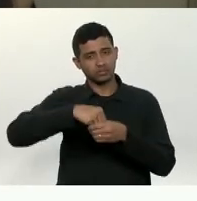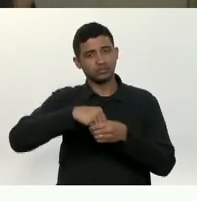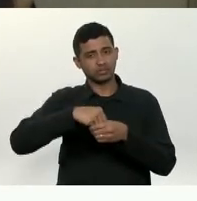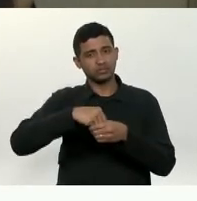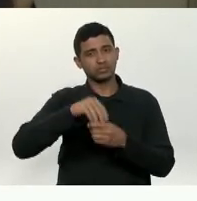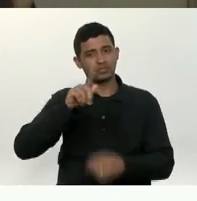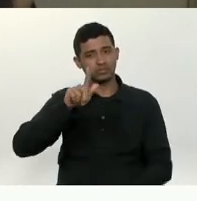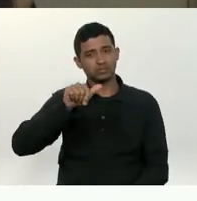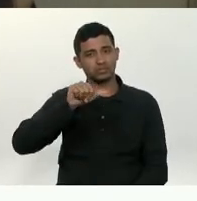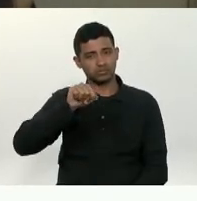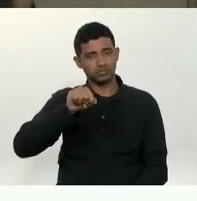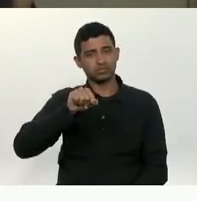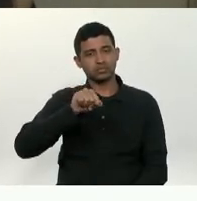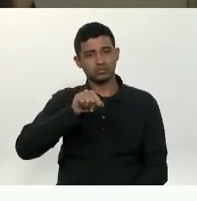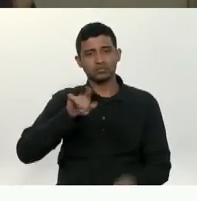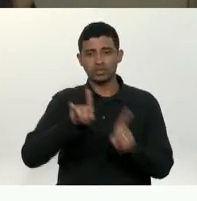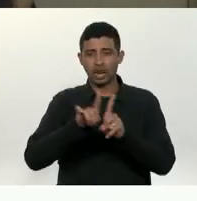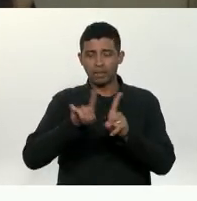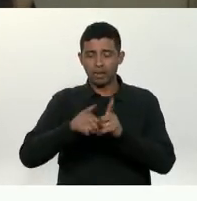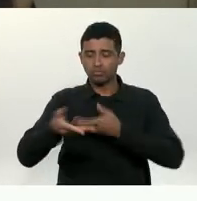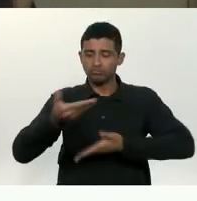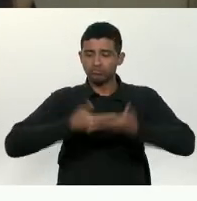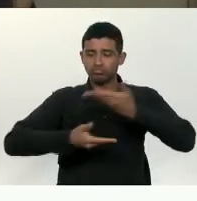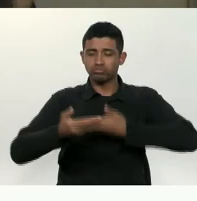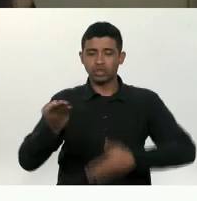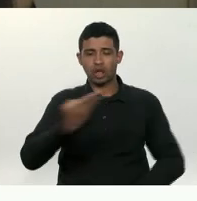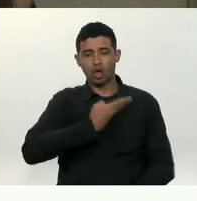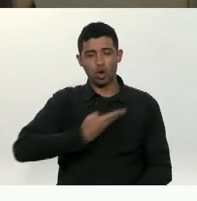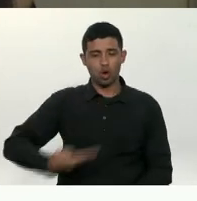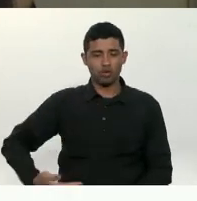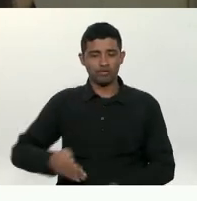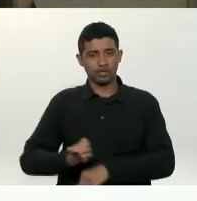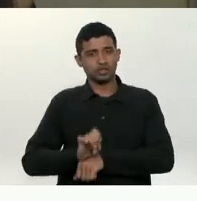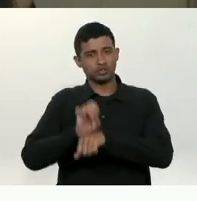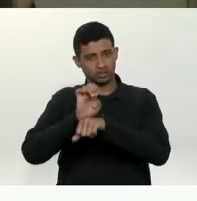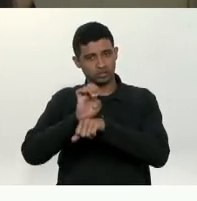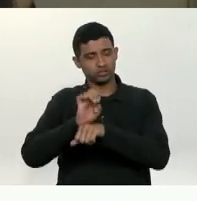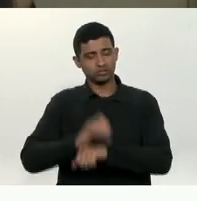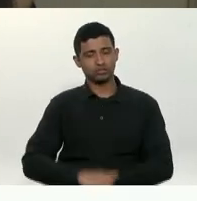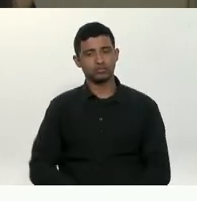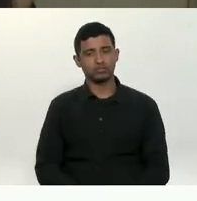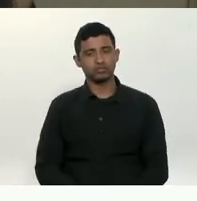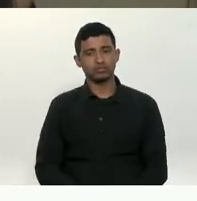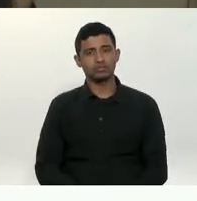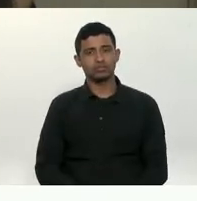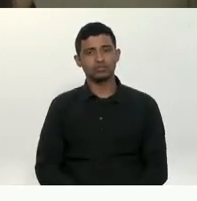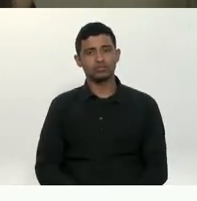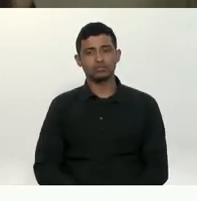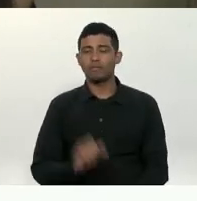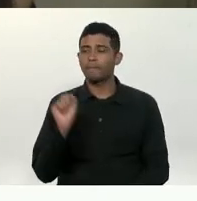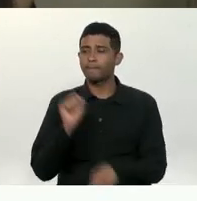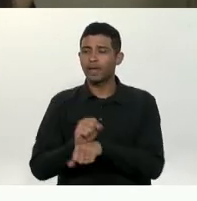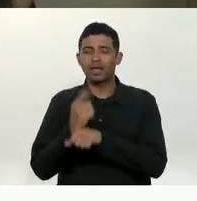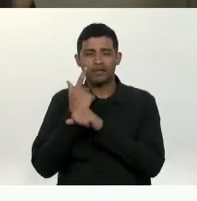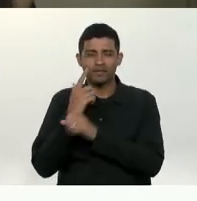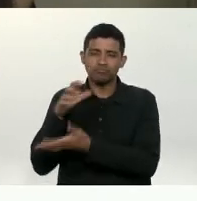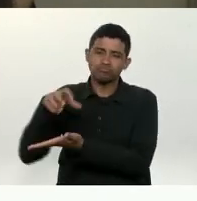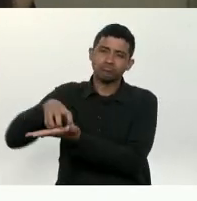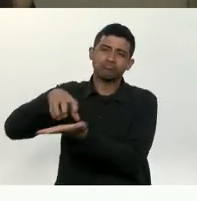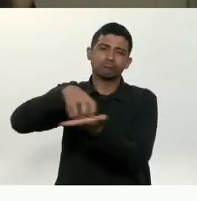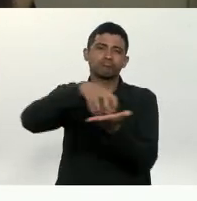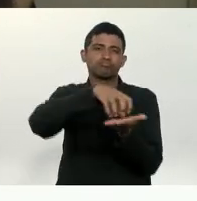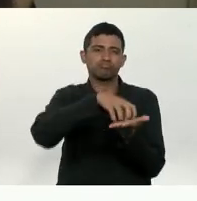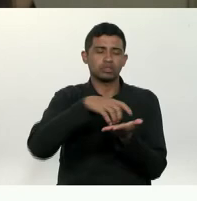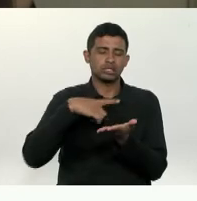inclusive contando com a participação do governo do Estado na desapropriação de áreas em que for necessário esse